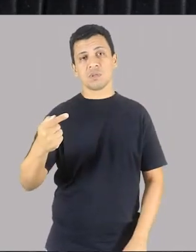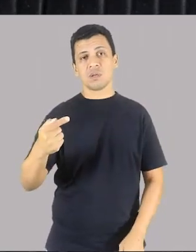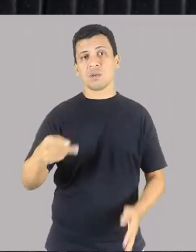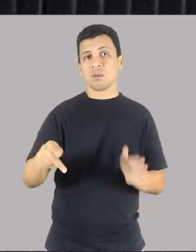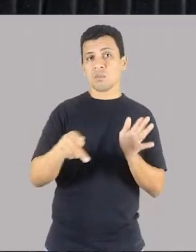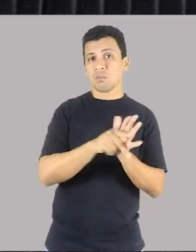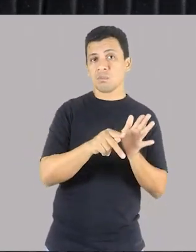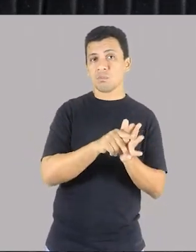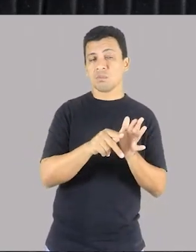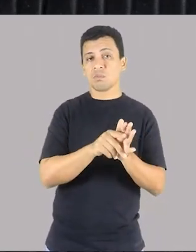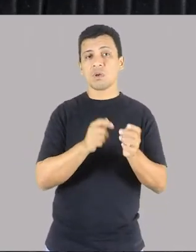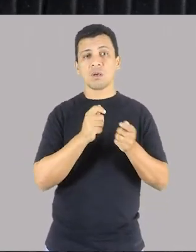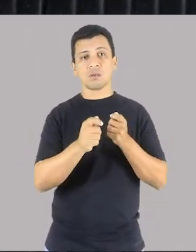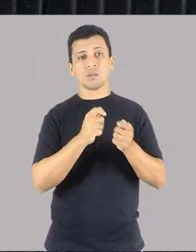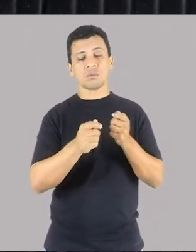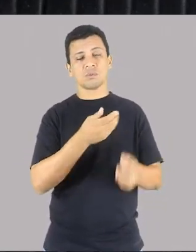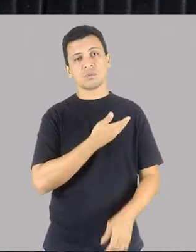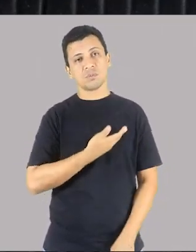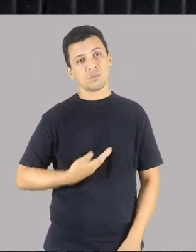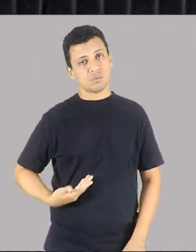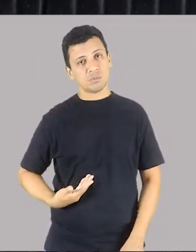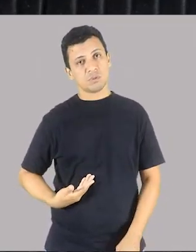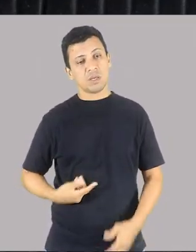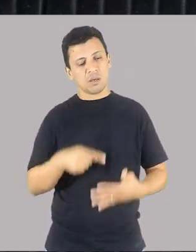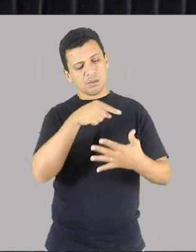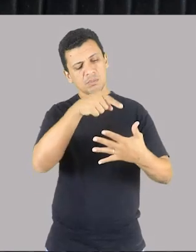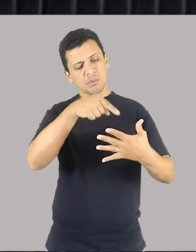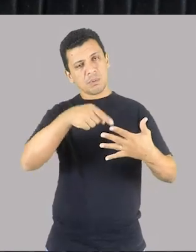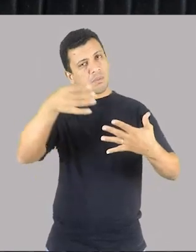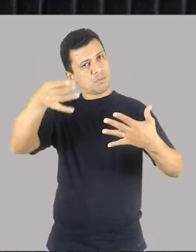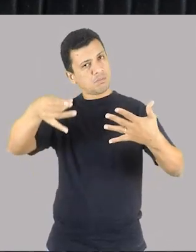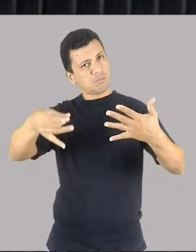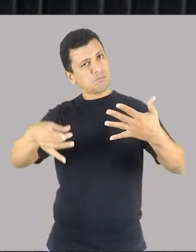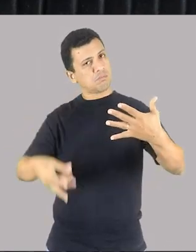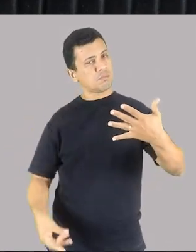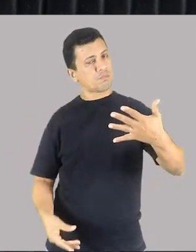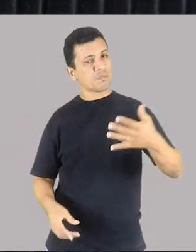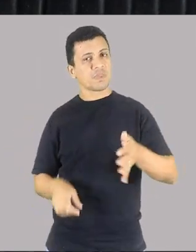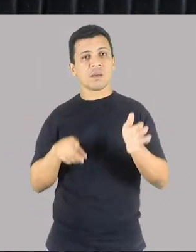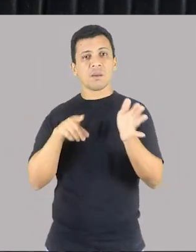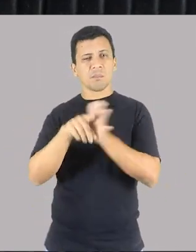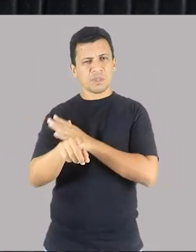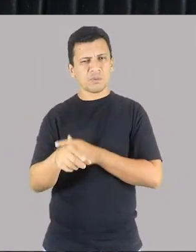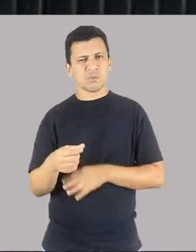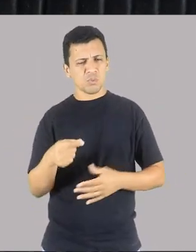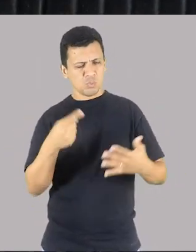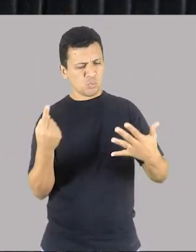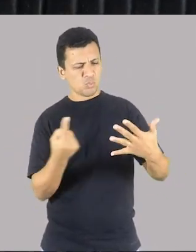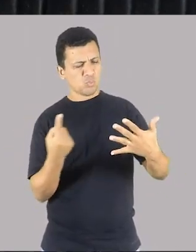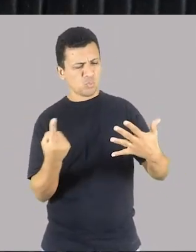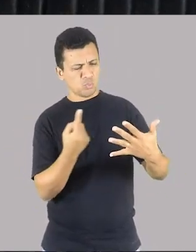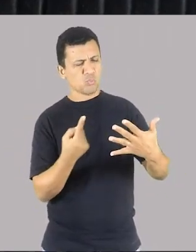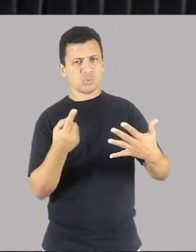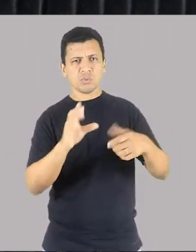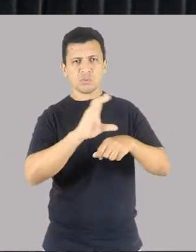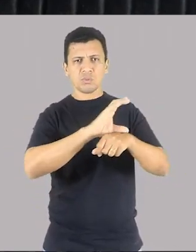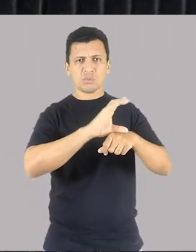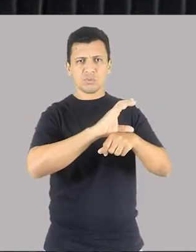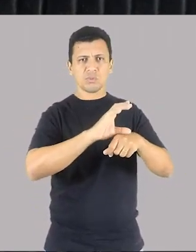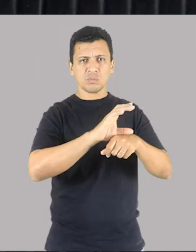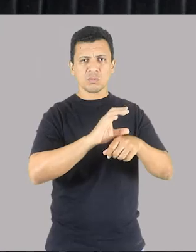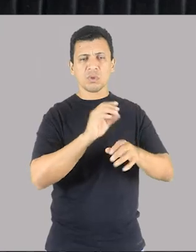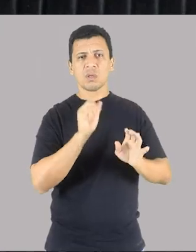princípios expressos da administração pública. Esses são os princípios expressos na Constituição, no artigo 37,